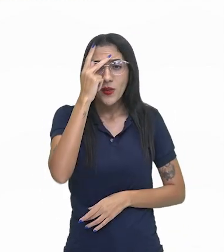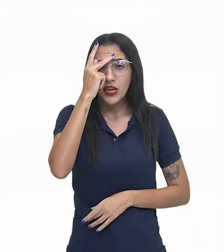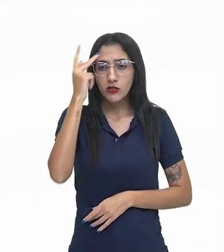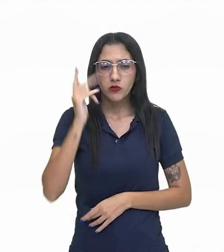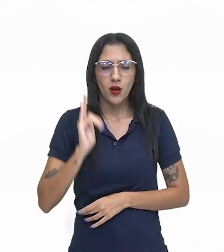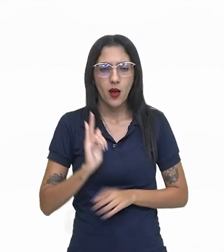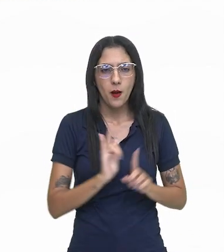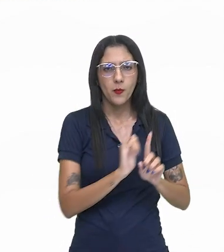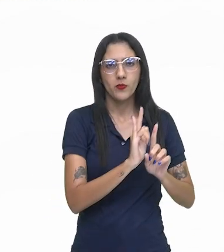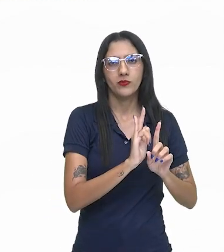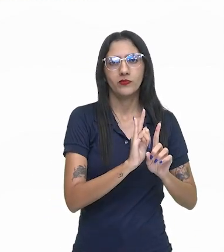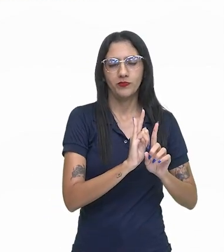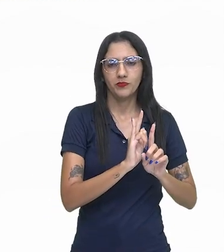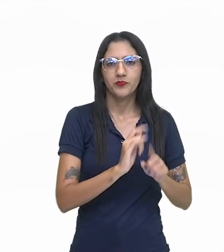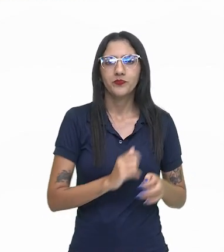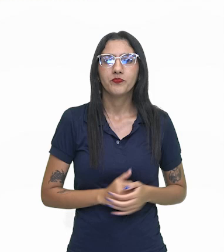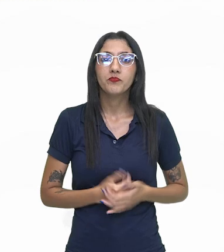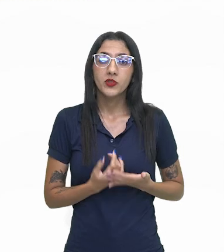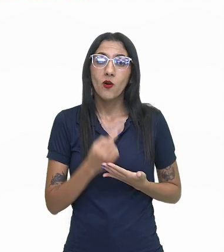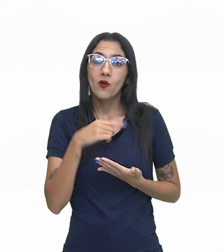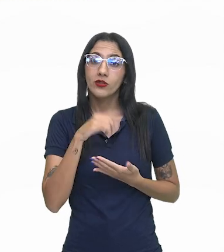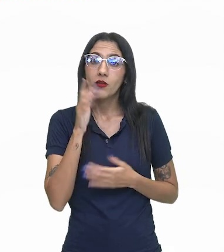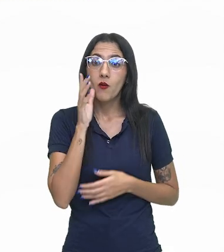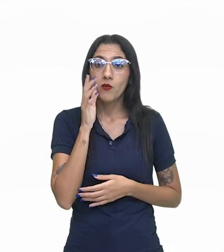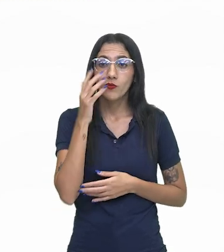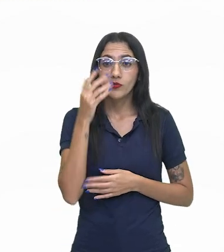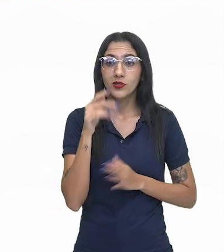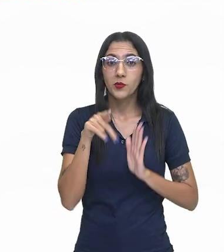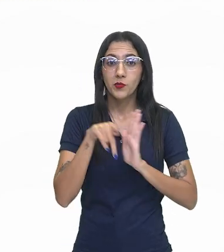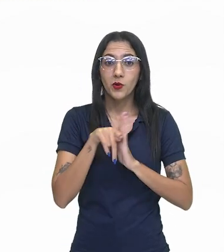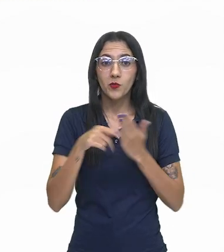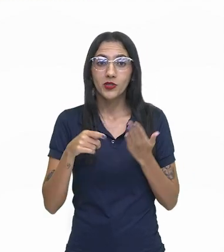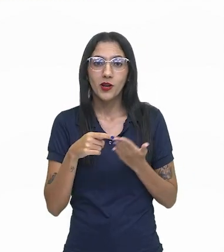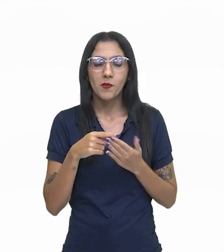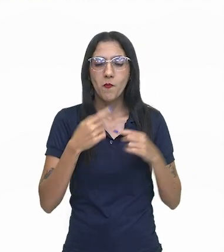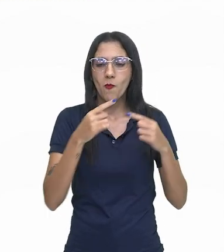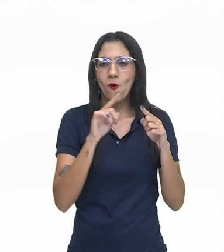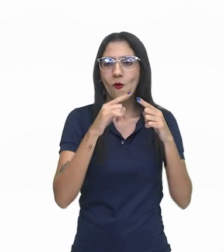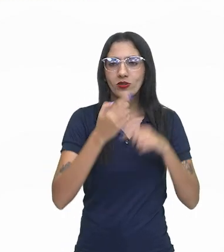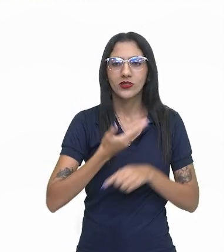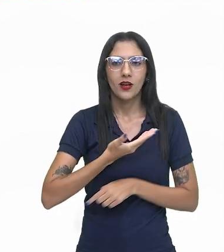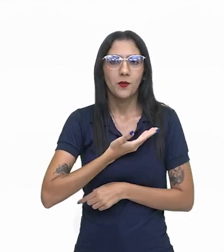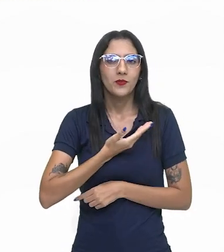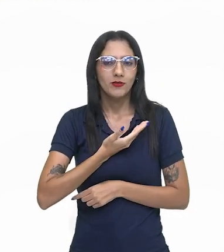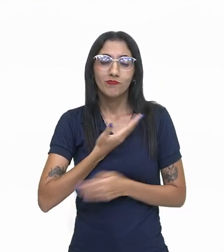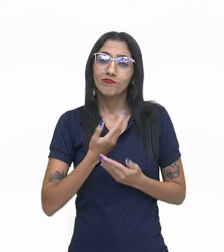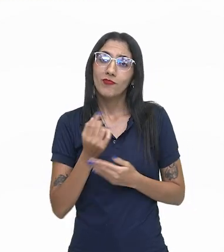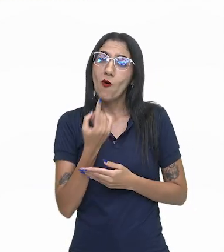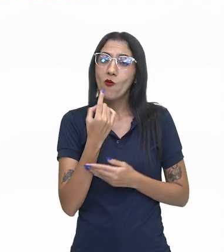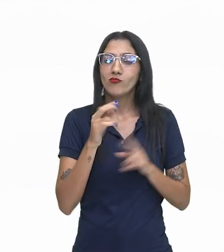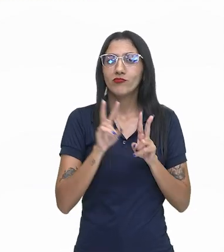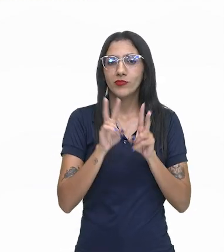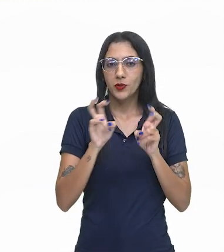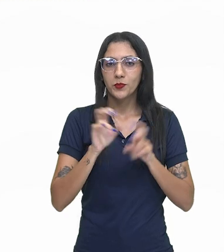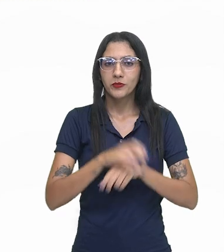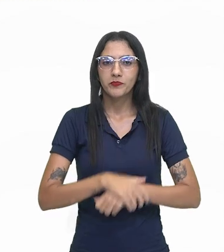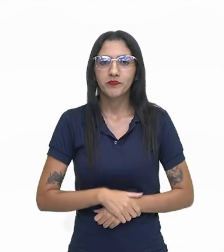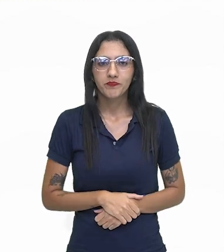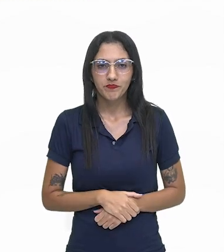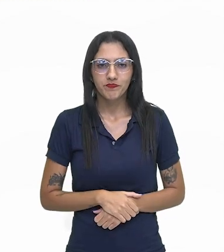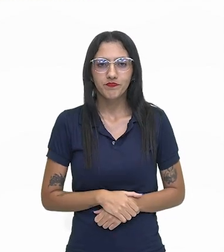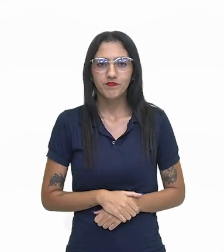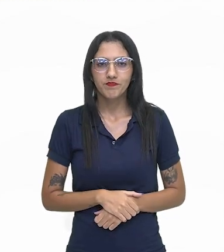Isso acontecia nas cantigas de amigo, né? Uma das temáticas.